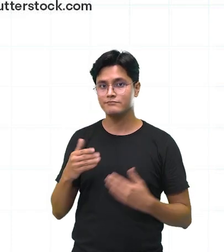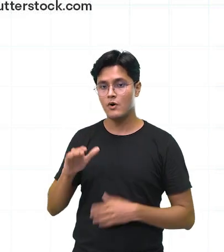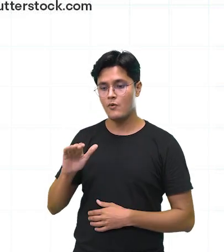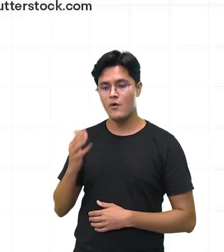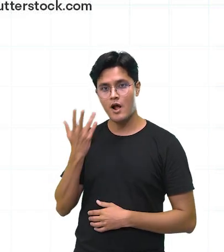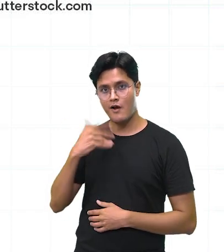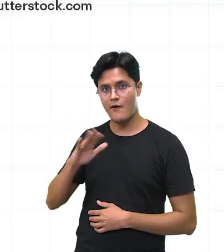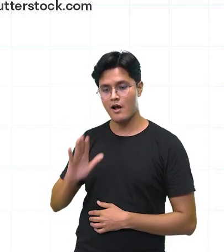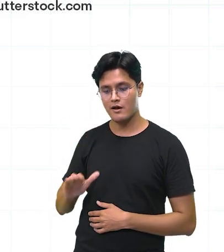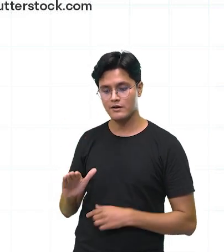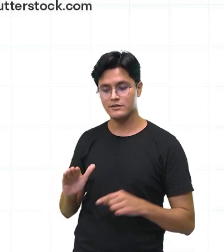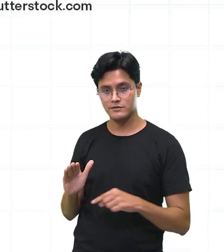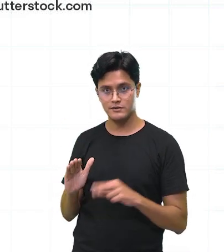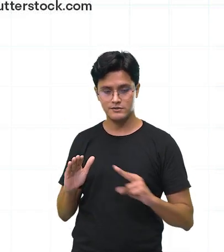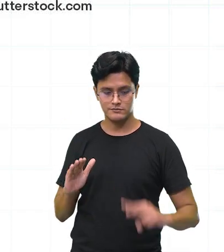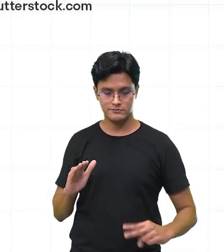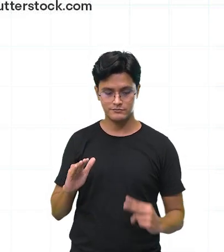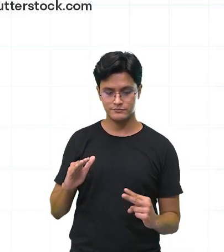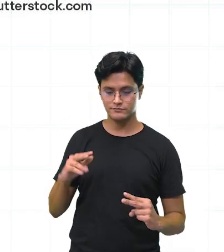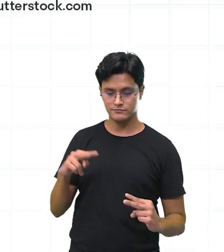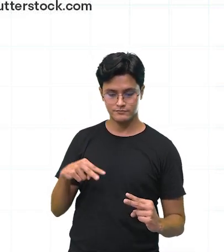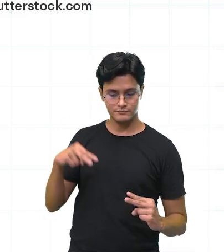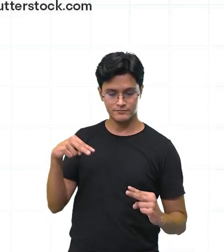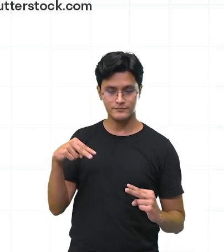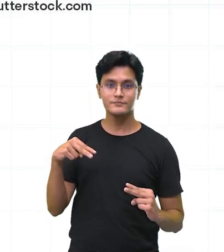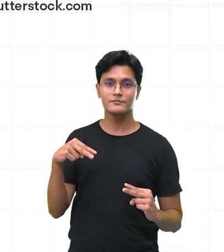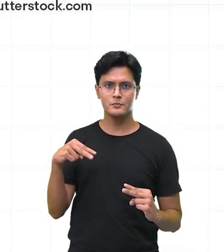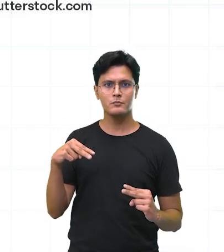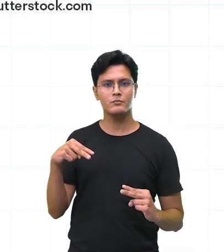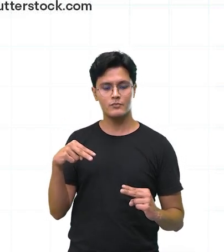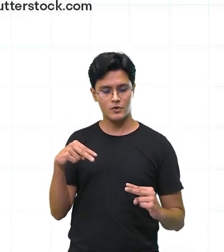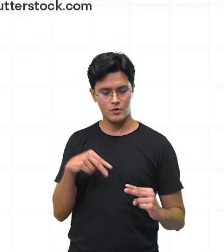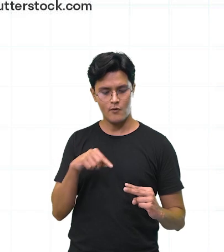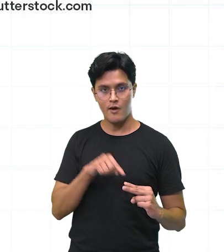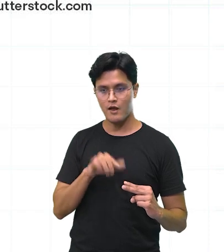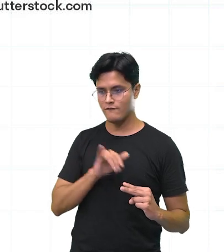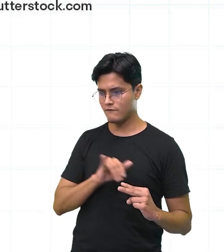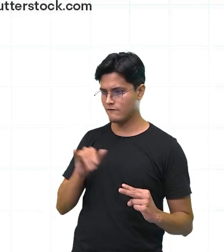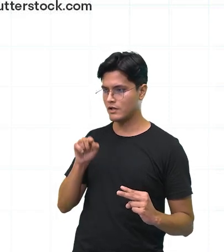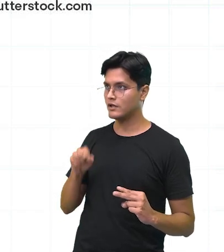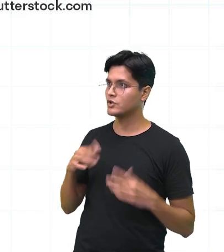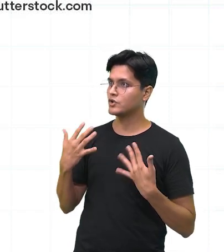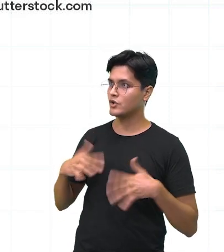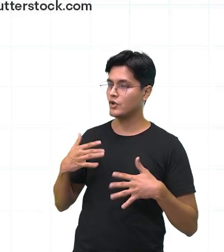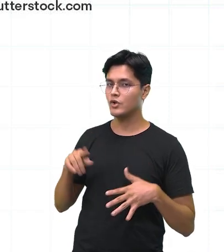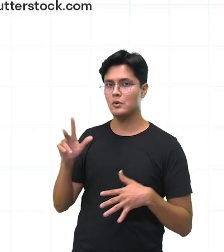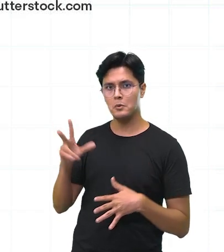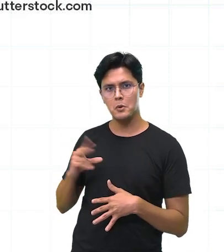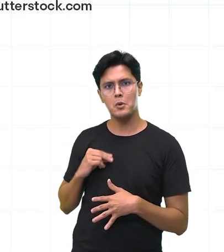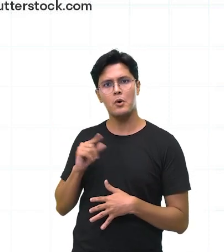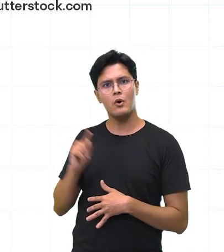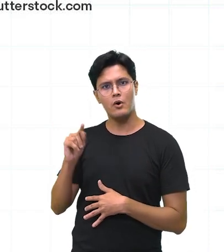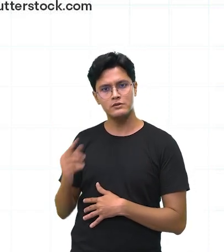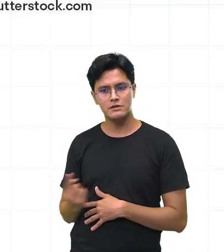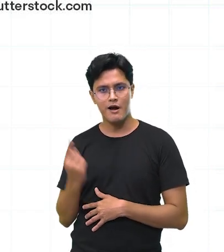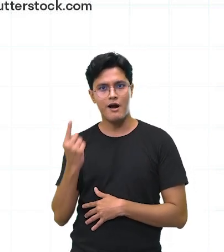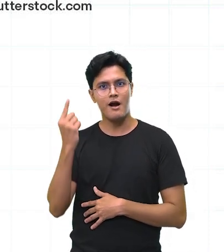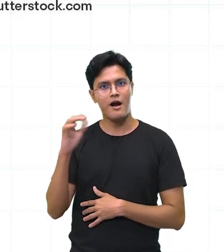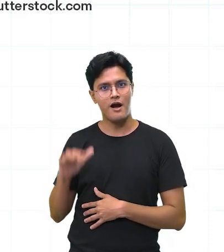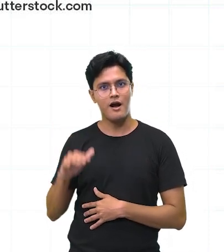aí lá do chão ela ia chamar ele de grandão, ia achar, nossa, que grandão, realmente, né? Aí